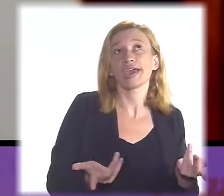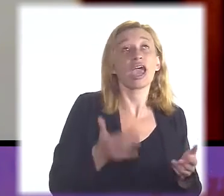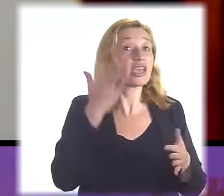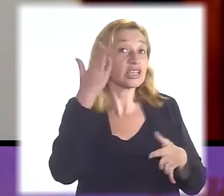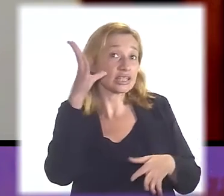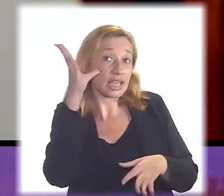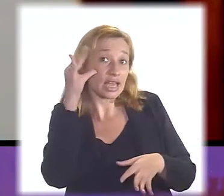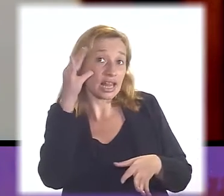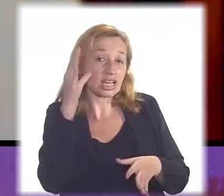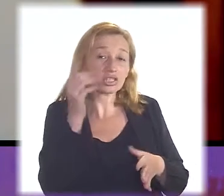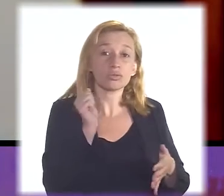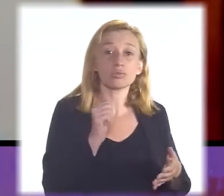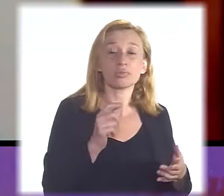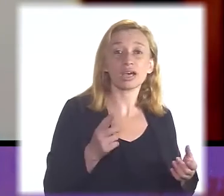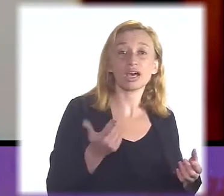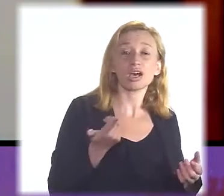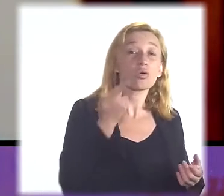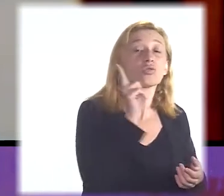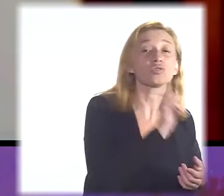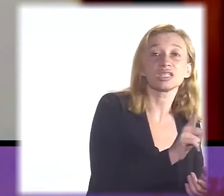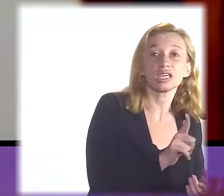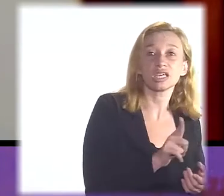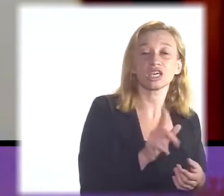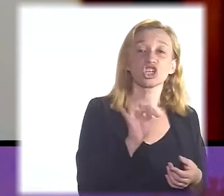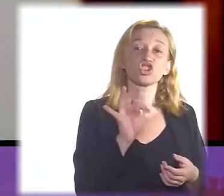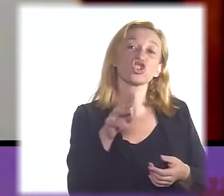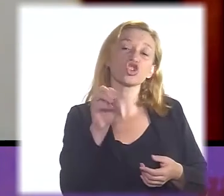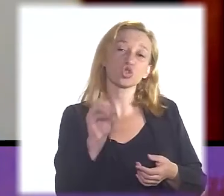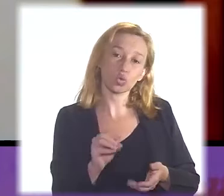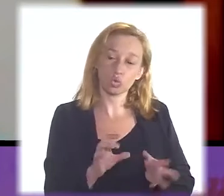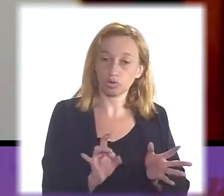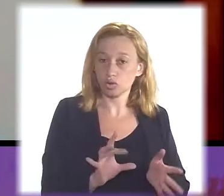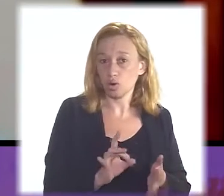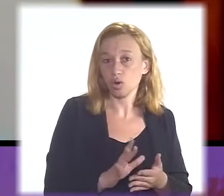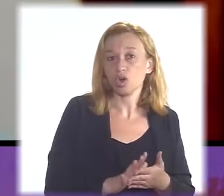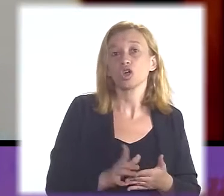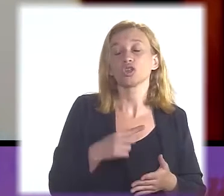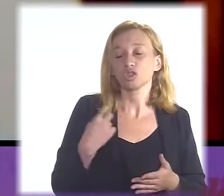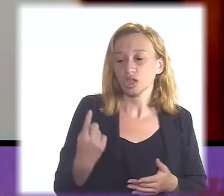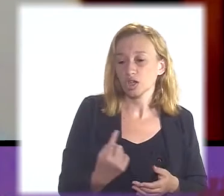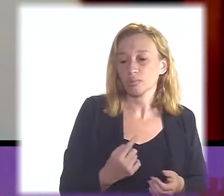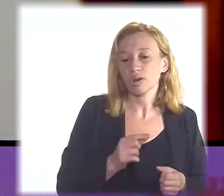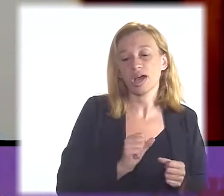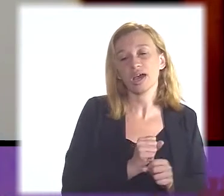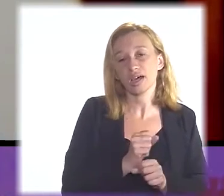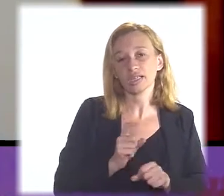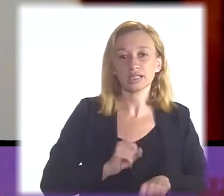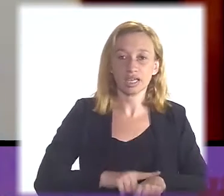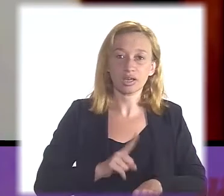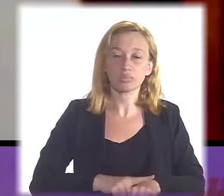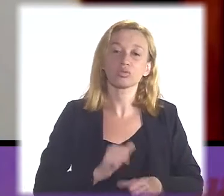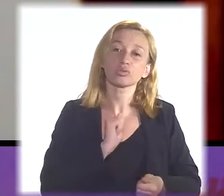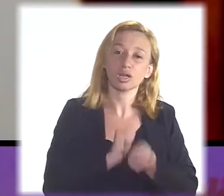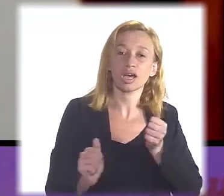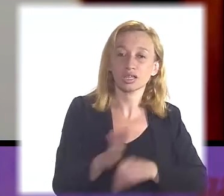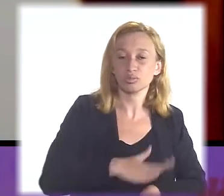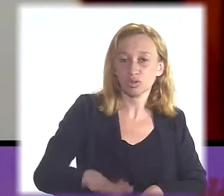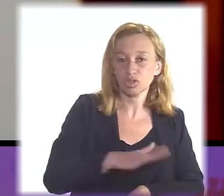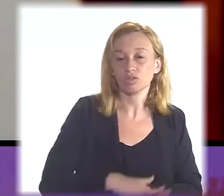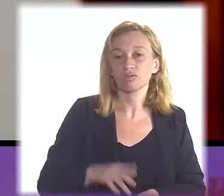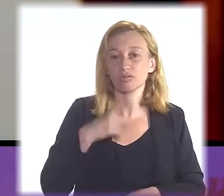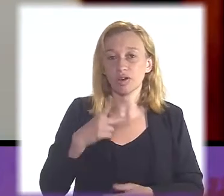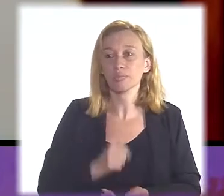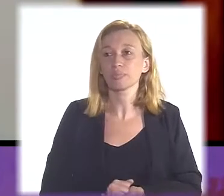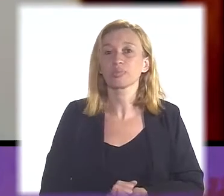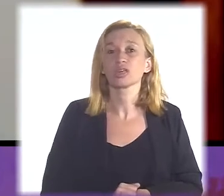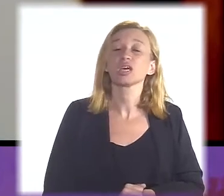título, tem interesse político, enfim. Nós que militamos há muito tempo no meio esportivo sabemos disso. Mas eu fico com a minha primeira